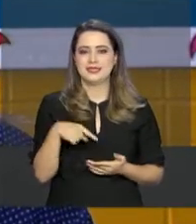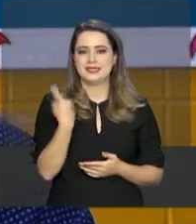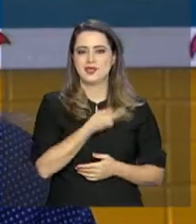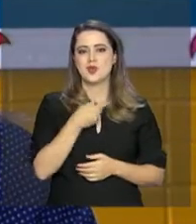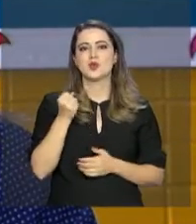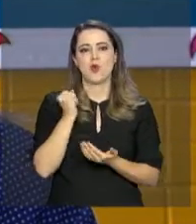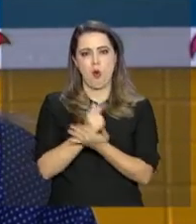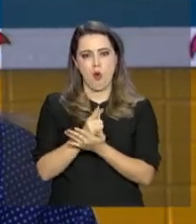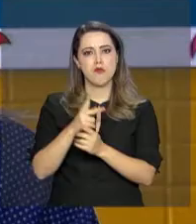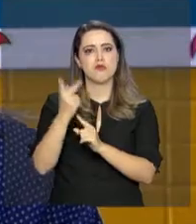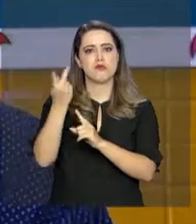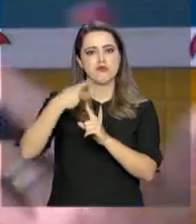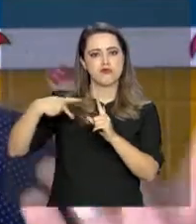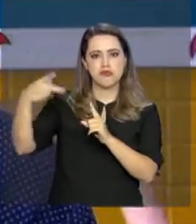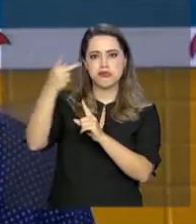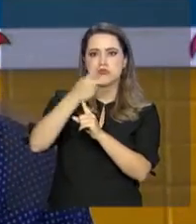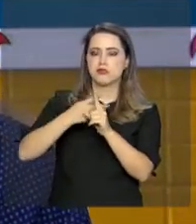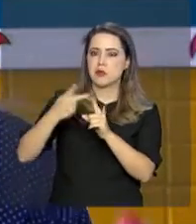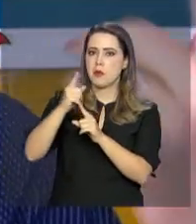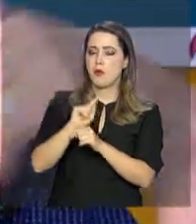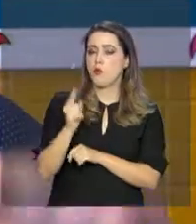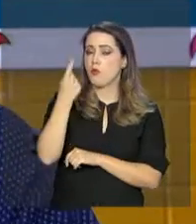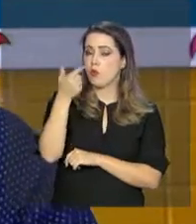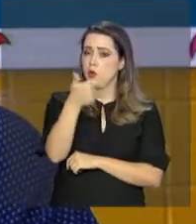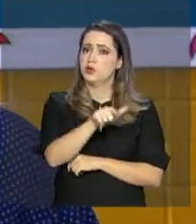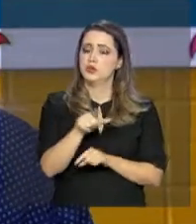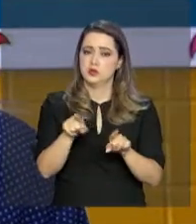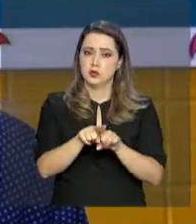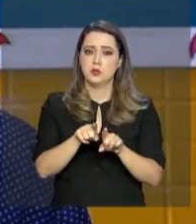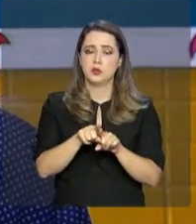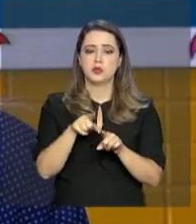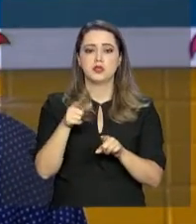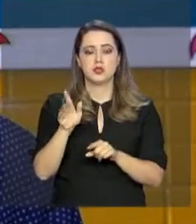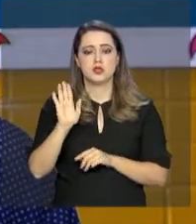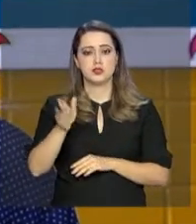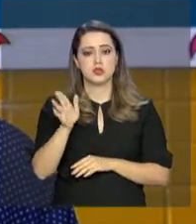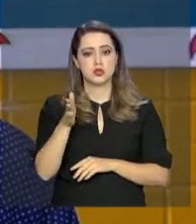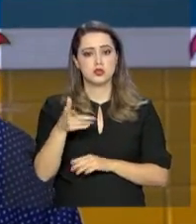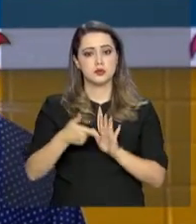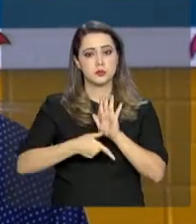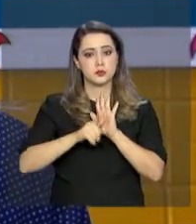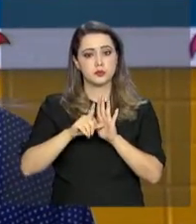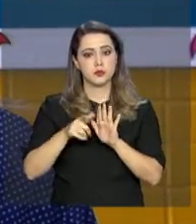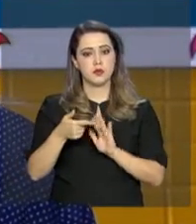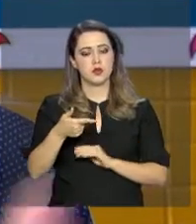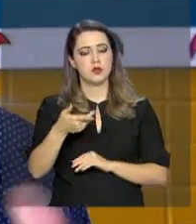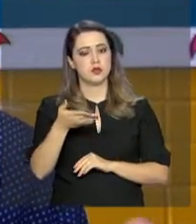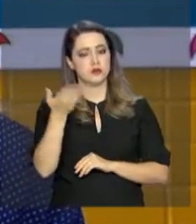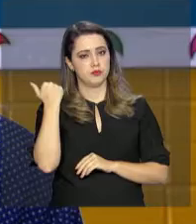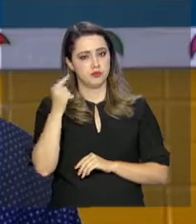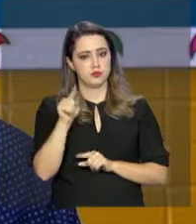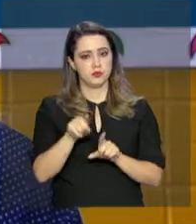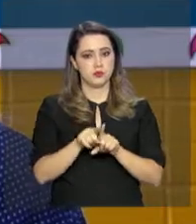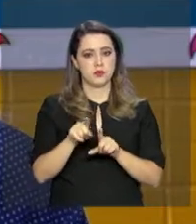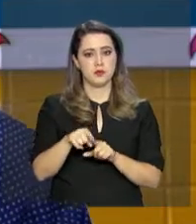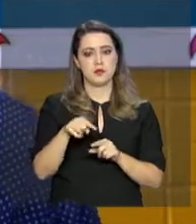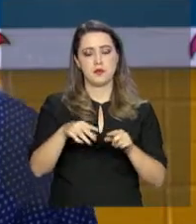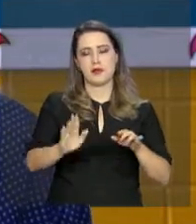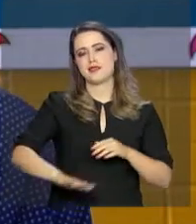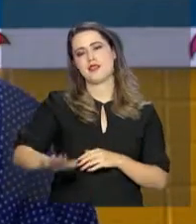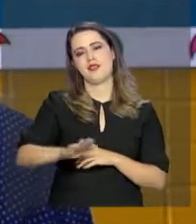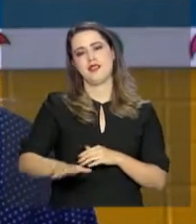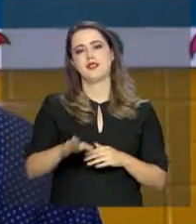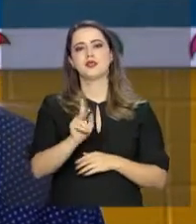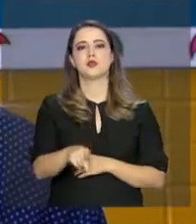nas salas de aula mais um ventilador porque já tínhamos colocado um anteriormente e para as crianças e para os